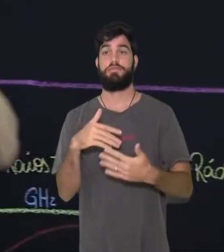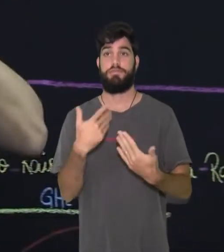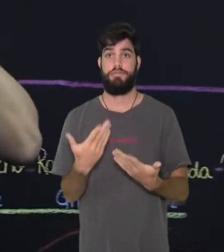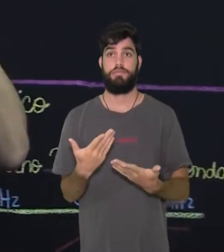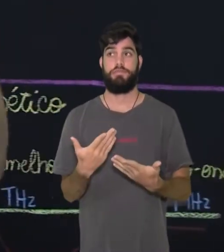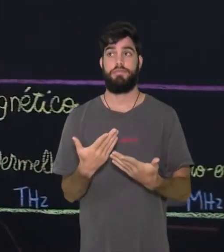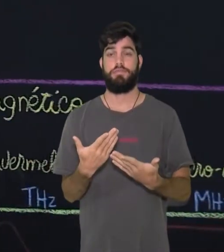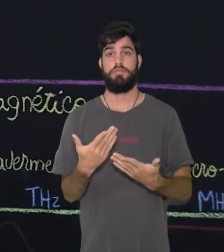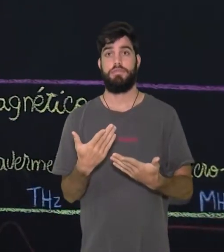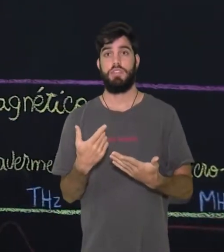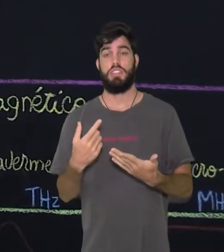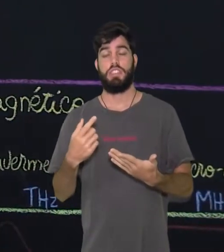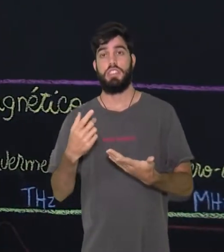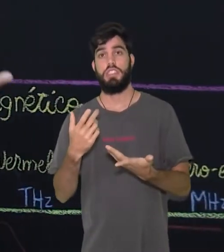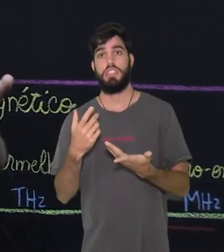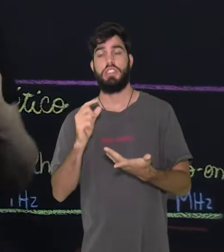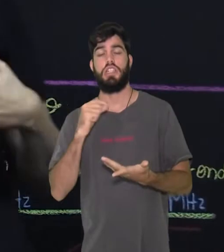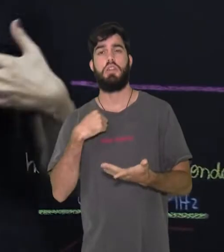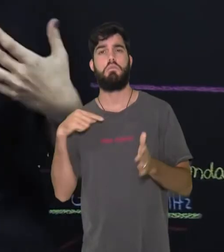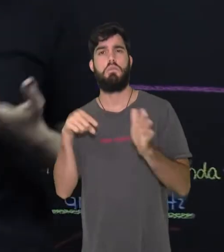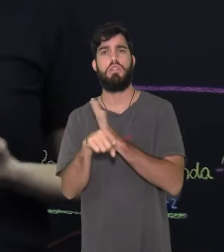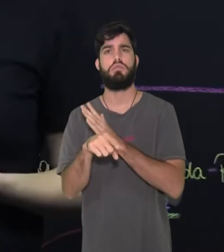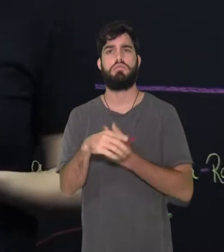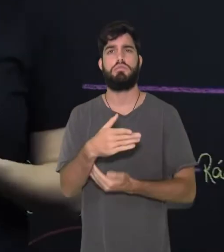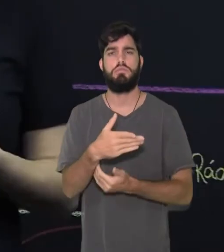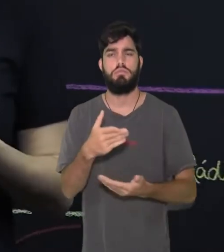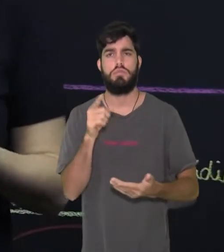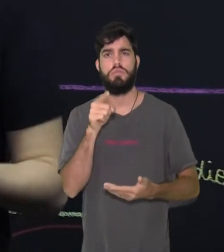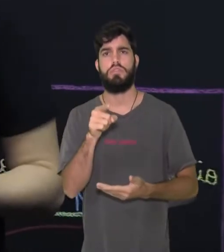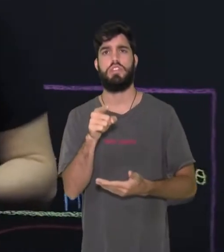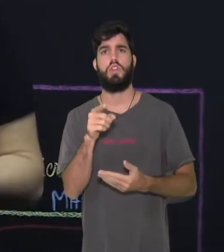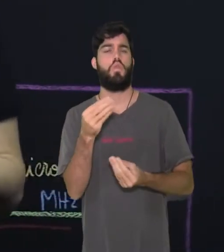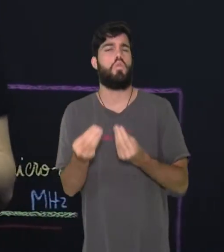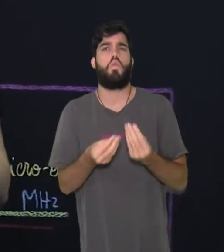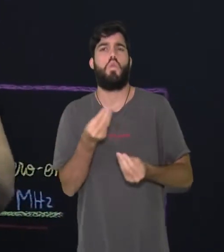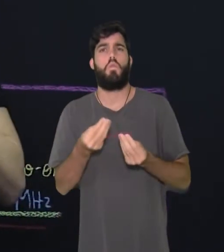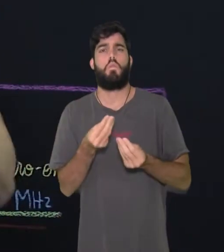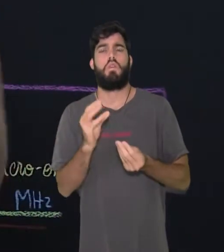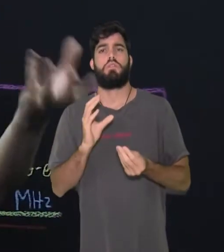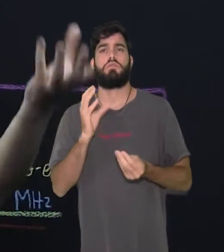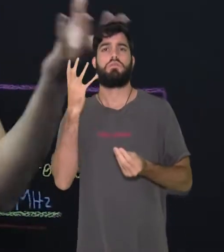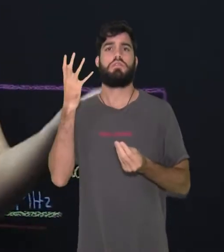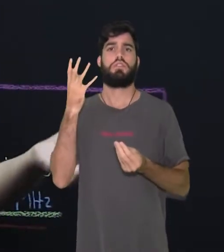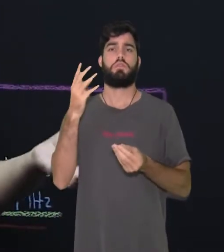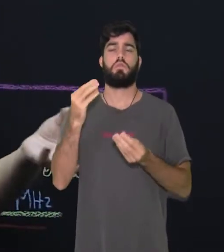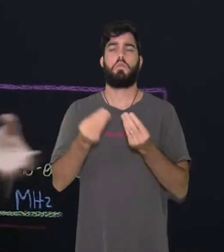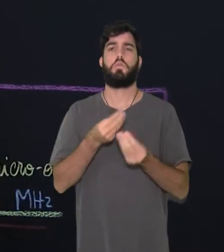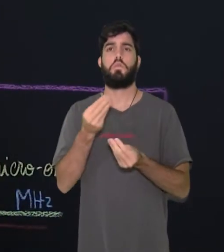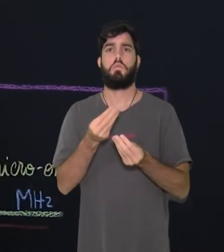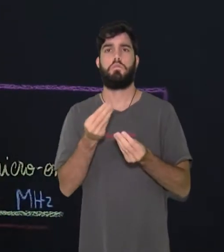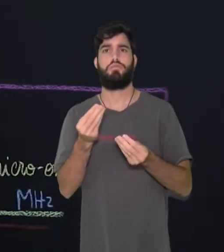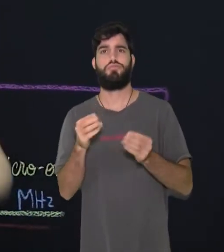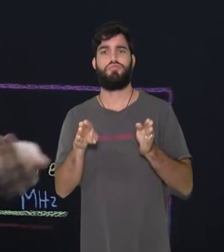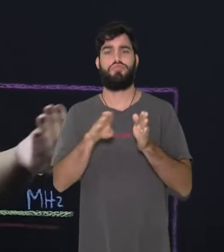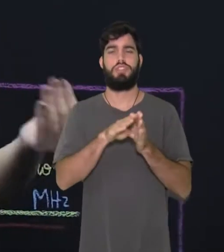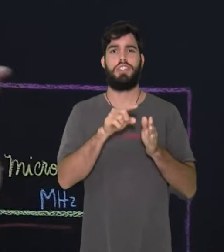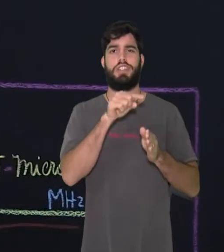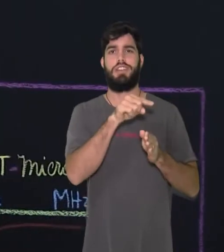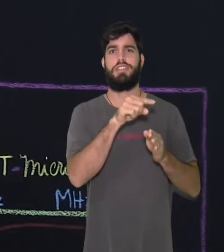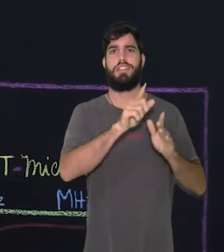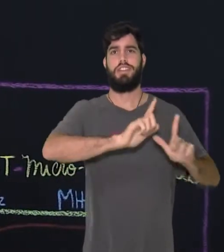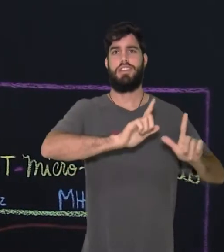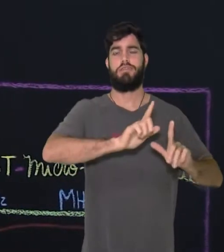então essa questão da imagem e som. Aí eu pergunto pra você, mas como é que será que isso funciona? Como é que chega isso pra você? Porque existe todo